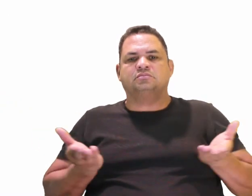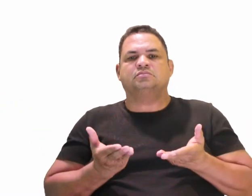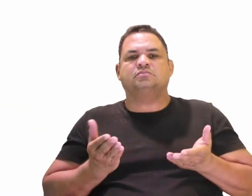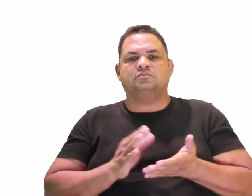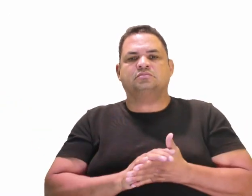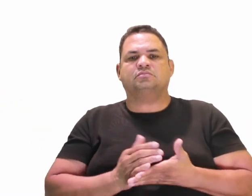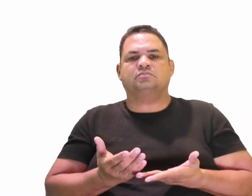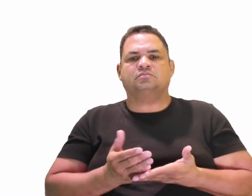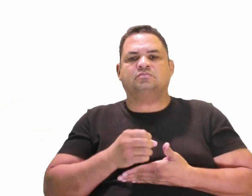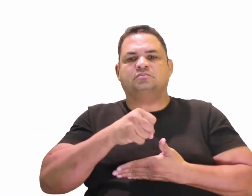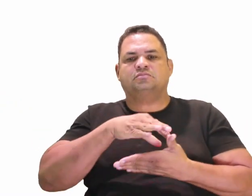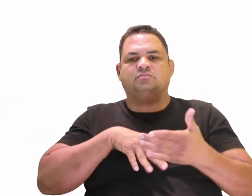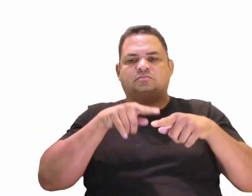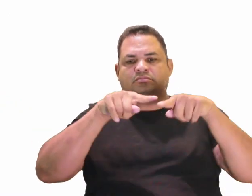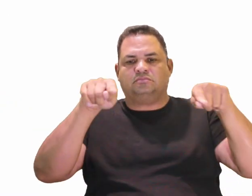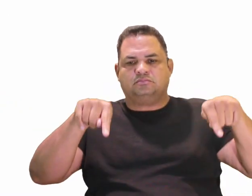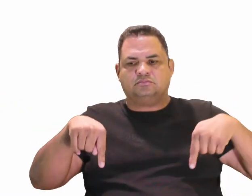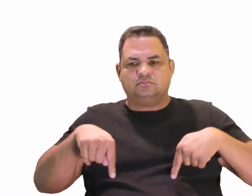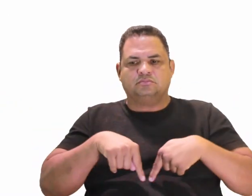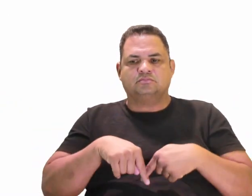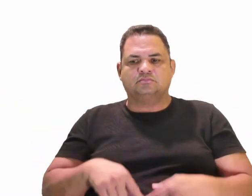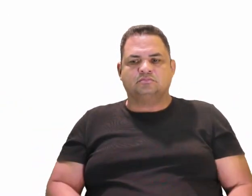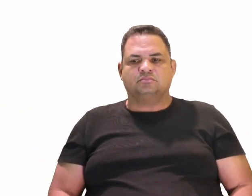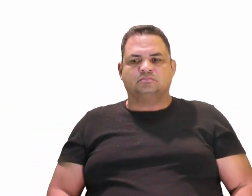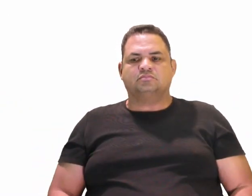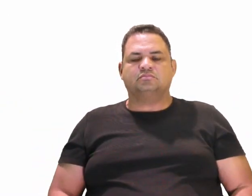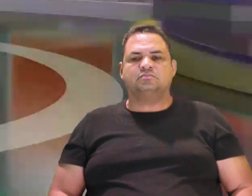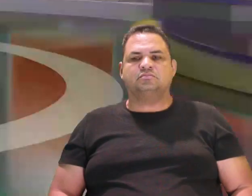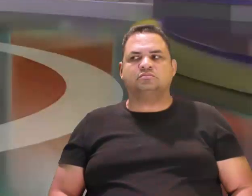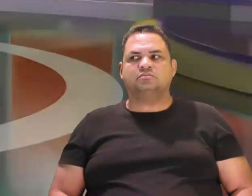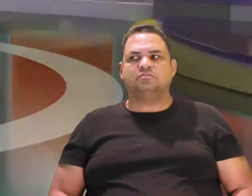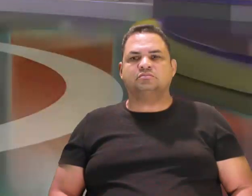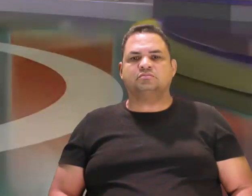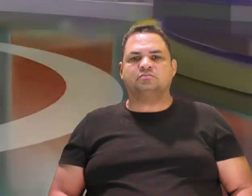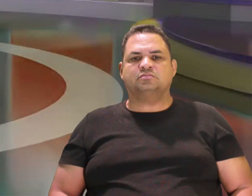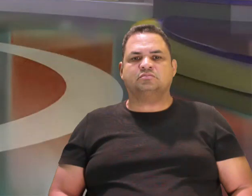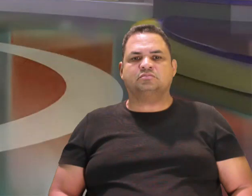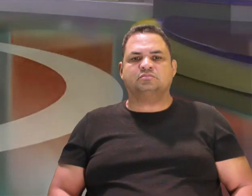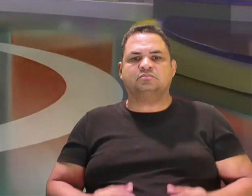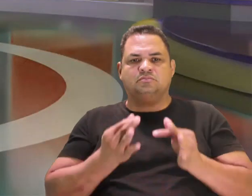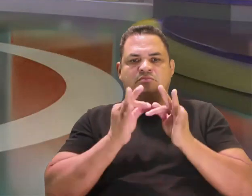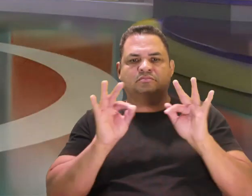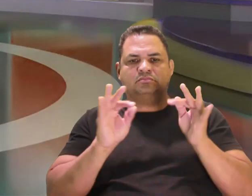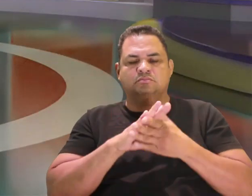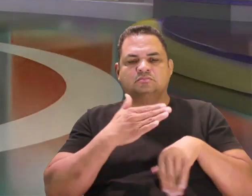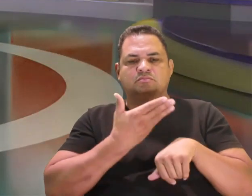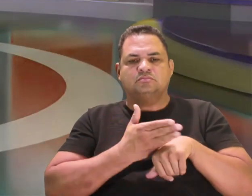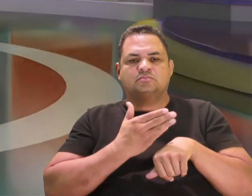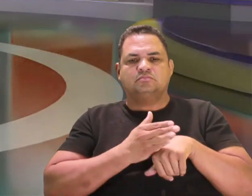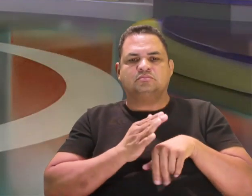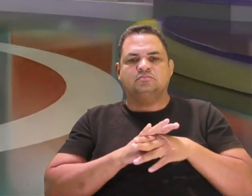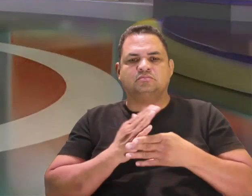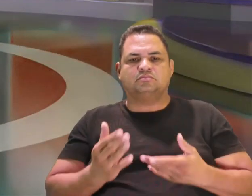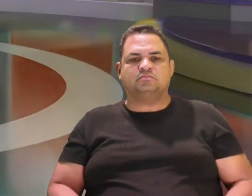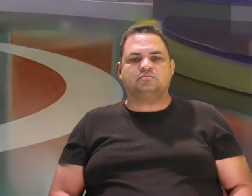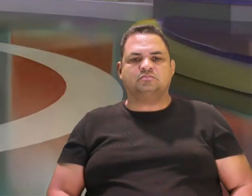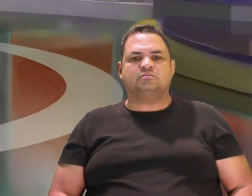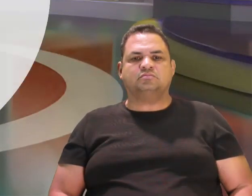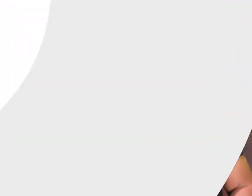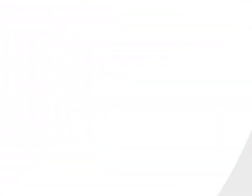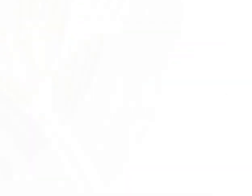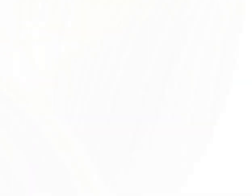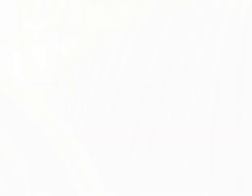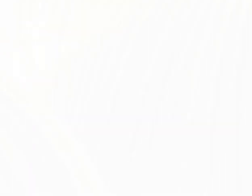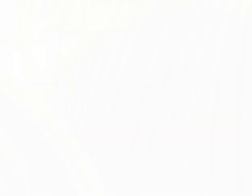da exercises, as atividades de sala. Tá bem simples, tá bem prático? Be right back.